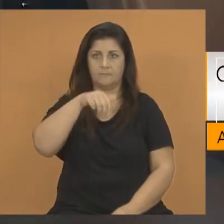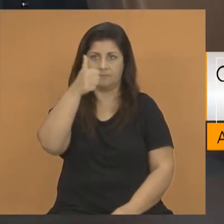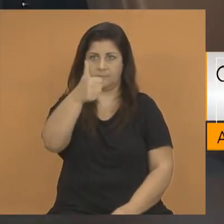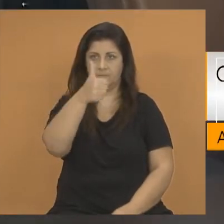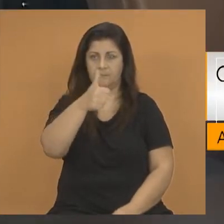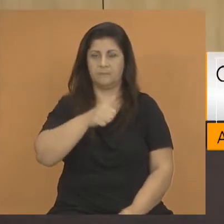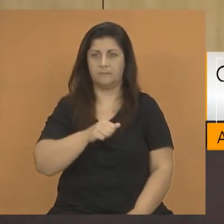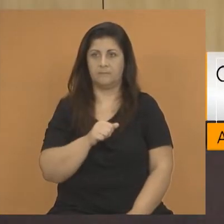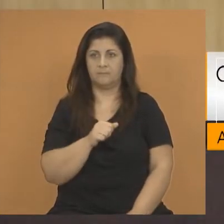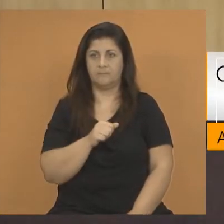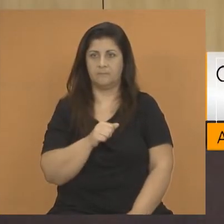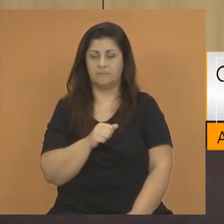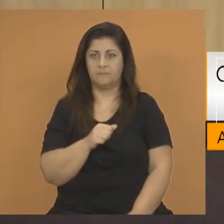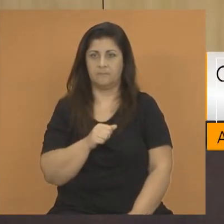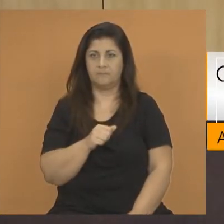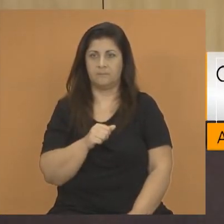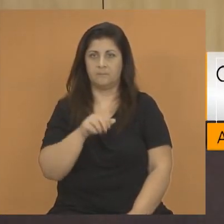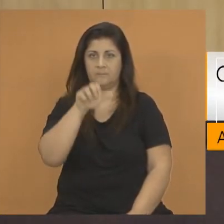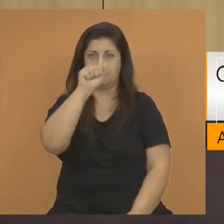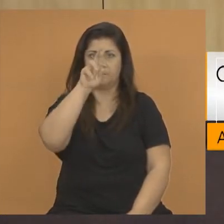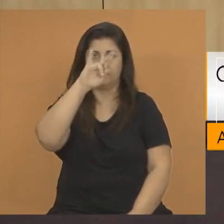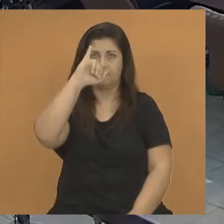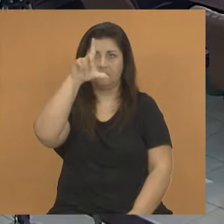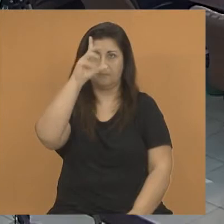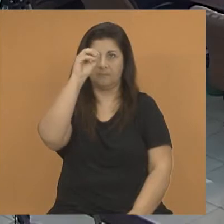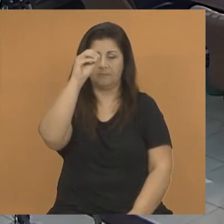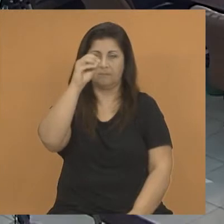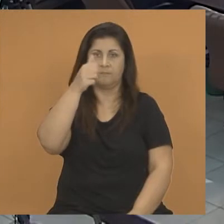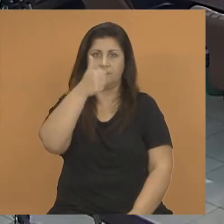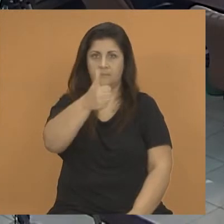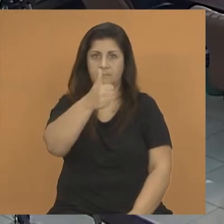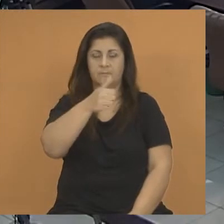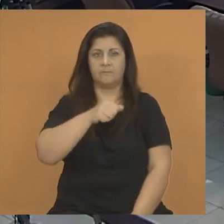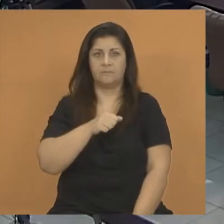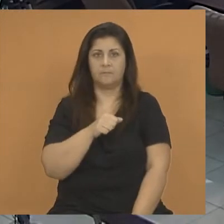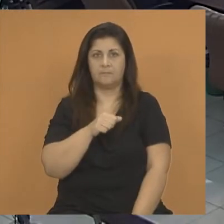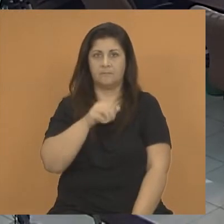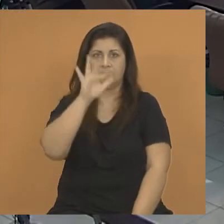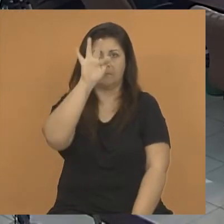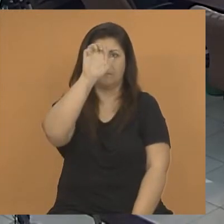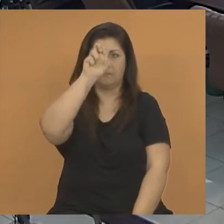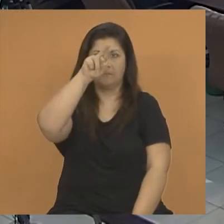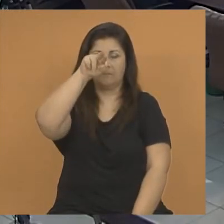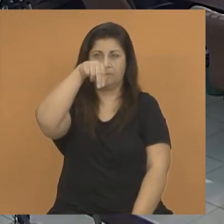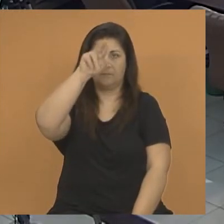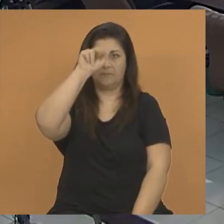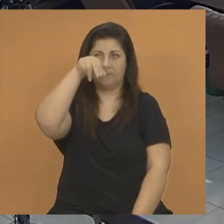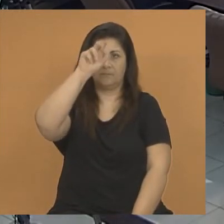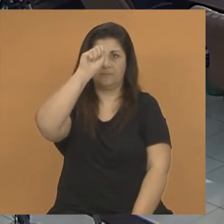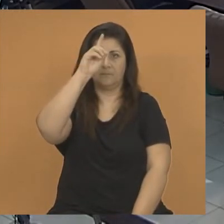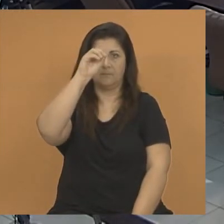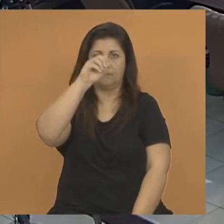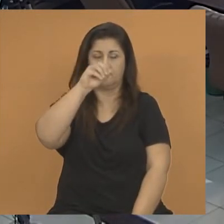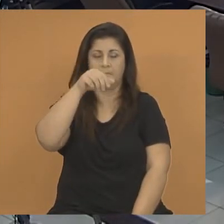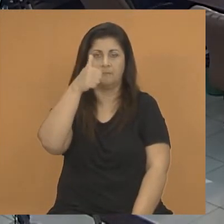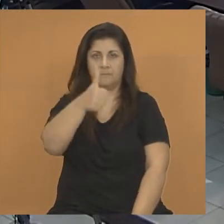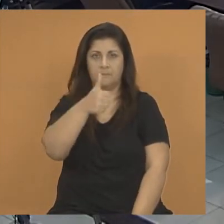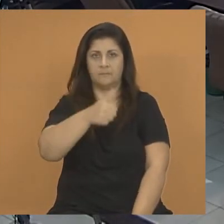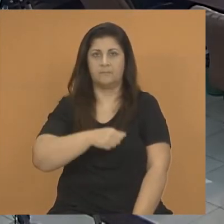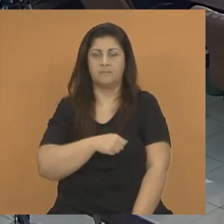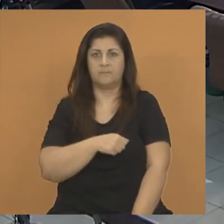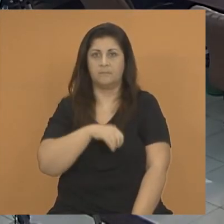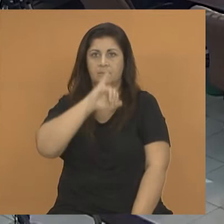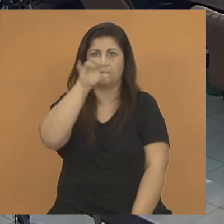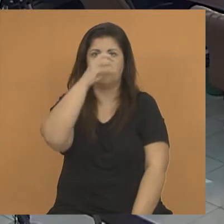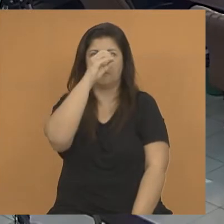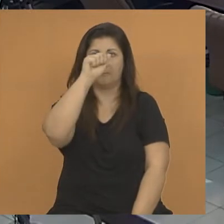Favorável. Como vota a vereadora Arildo Batista? Favorável. Como vota o vereador Fernando da Ótica Original? Favorável. Como vota o vereador